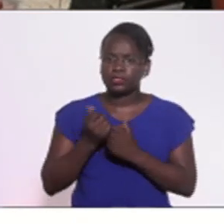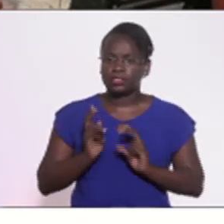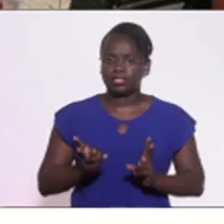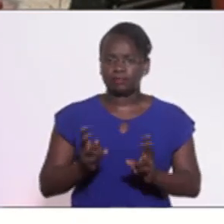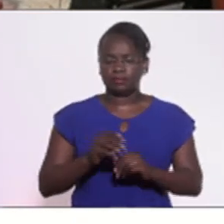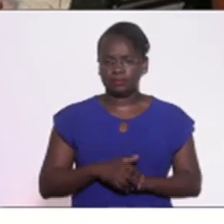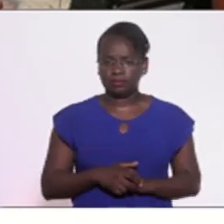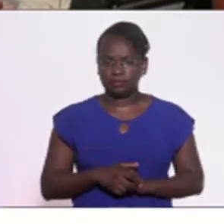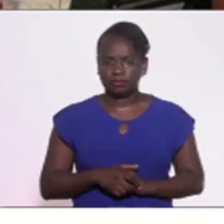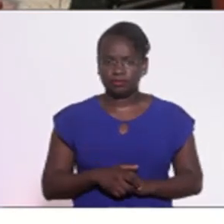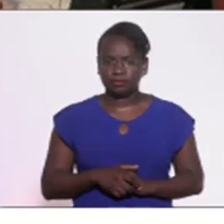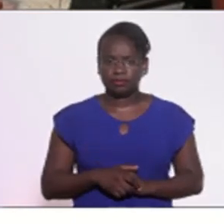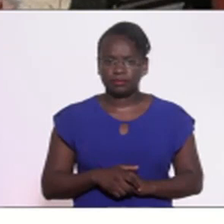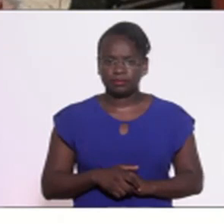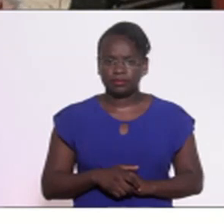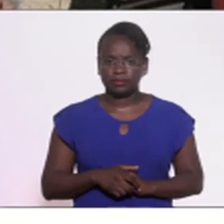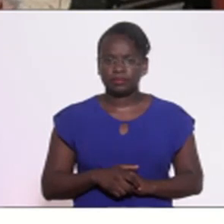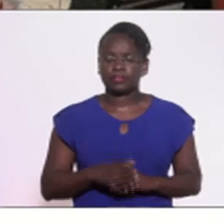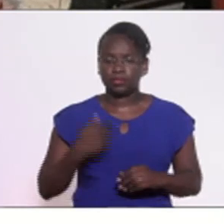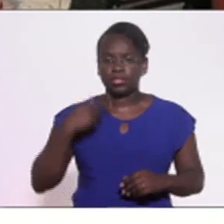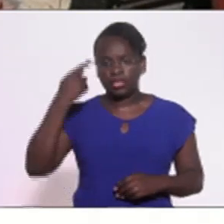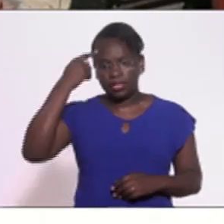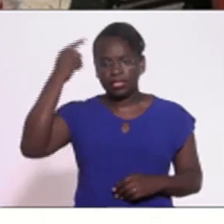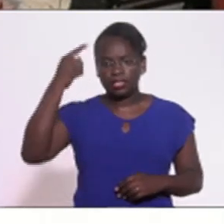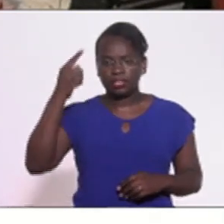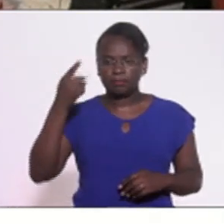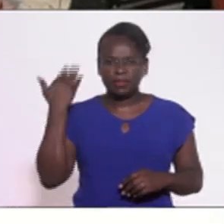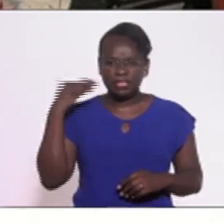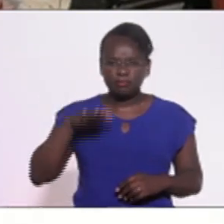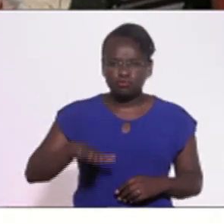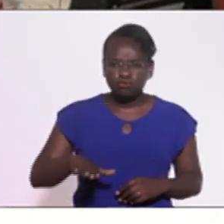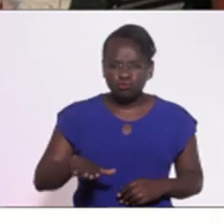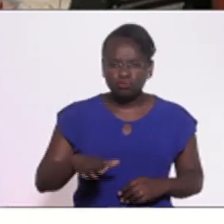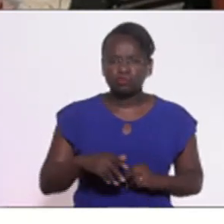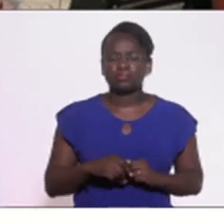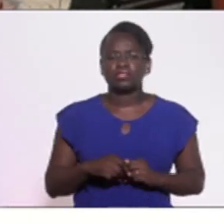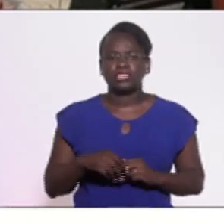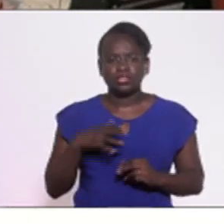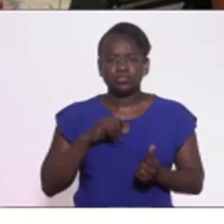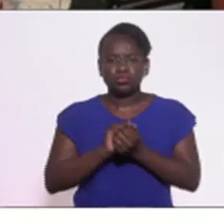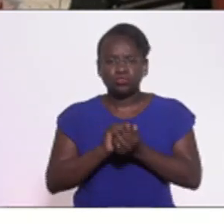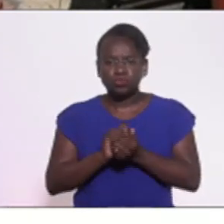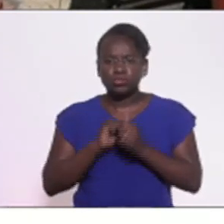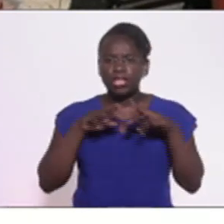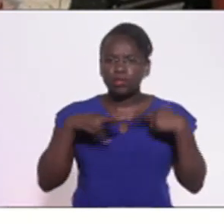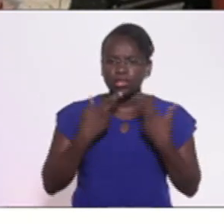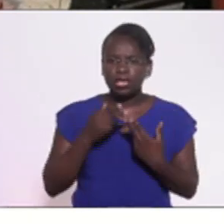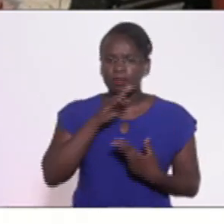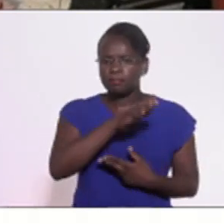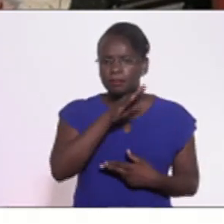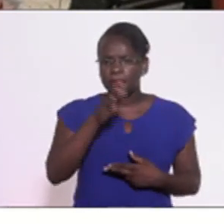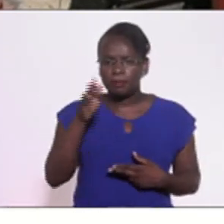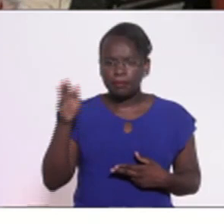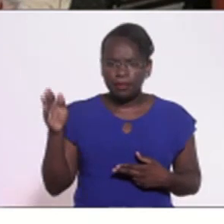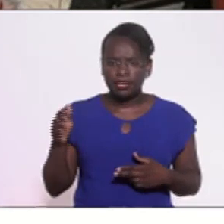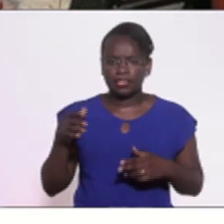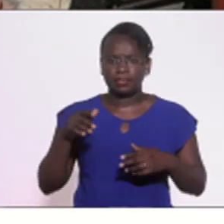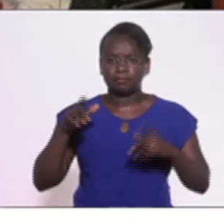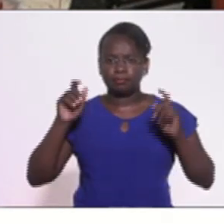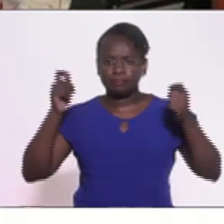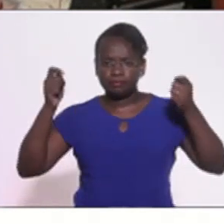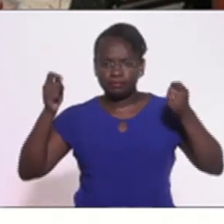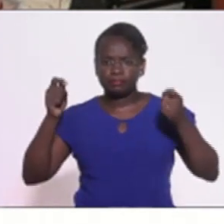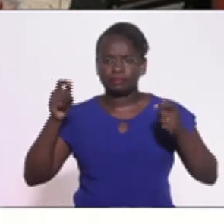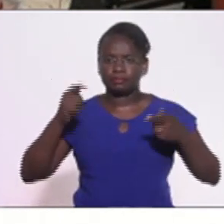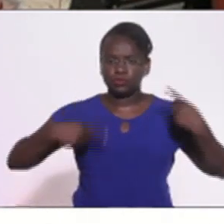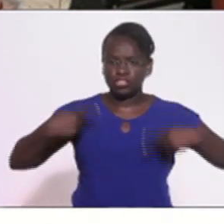sempre. Eu me lembro quando desde muito pequeno eu te acompanhava nas reuniões de campanha política que